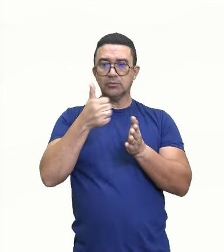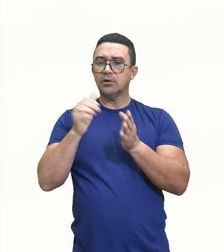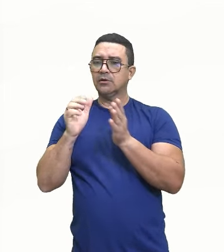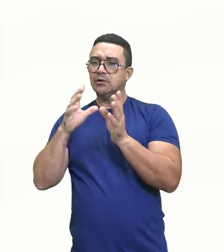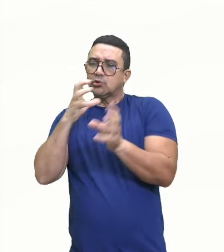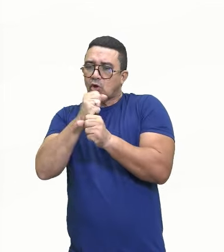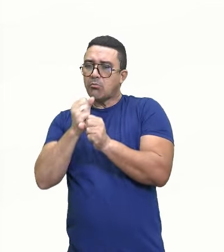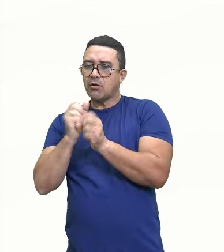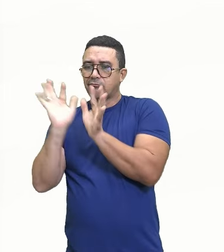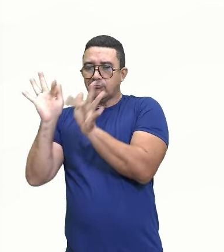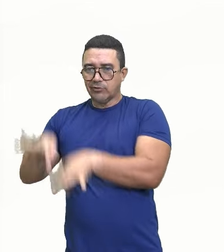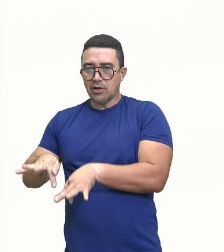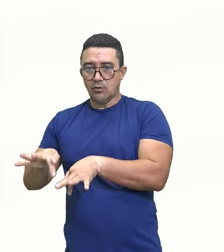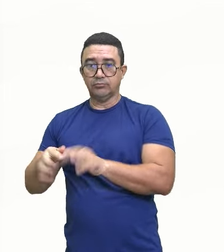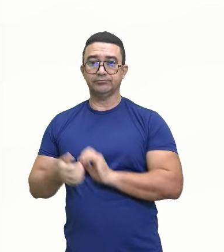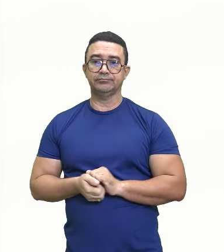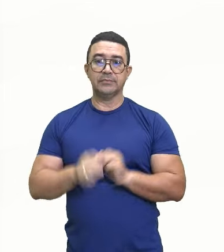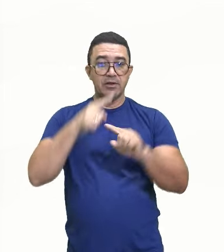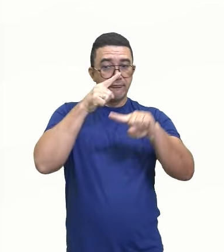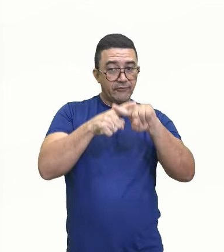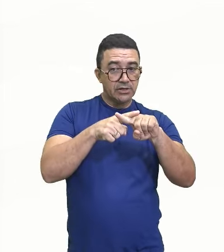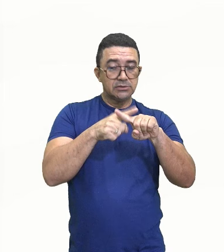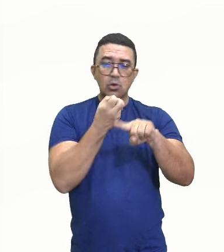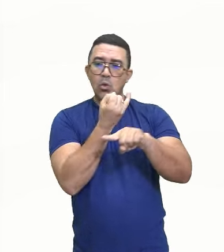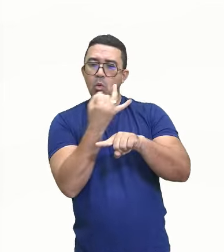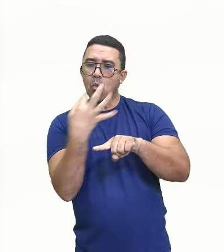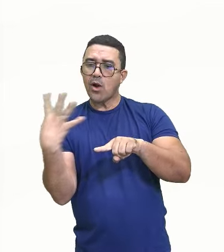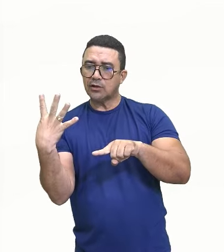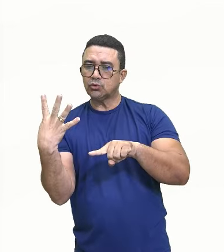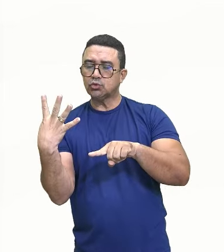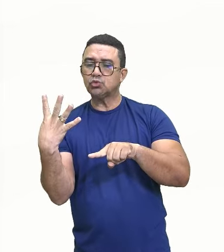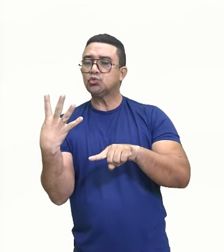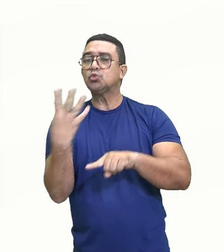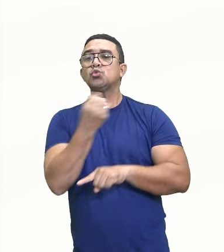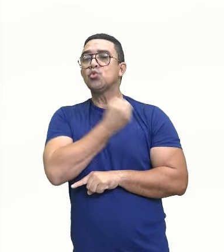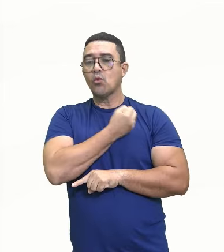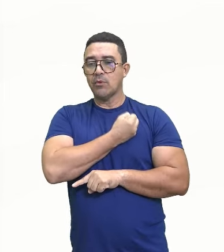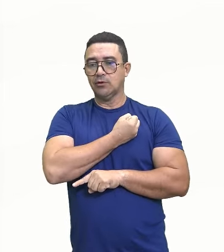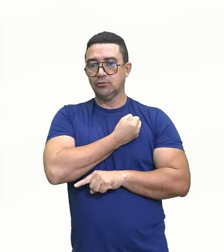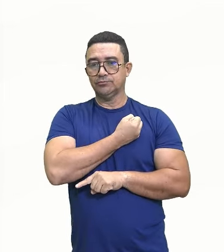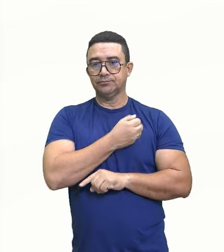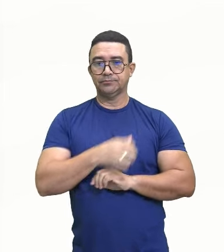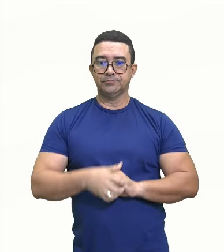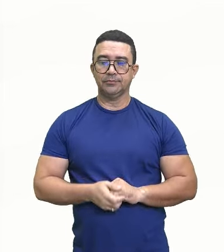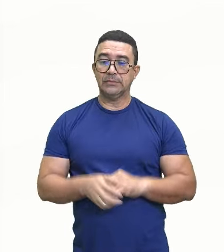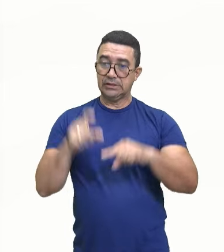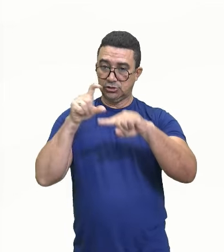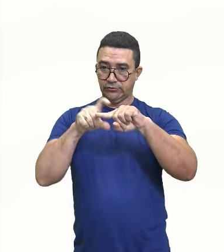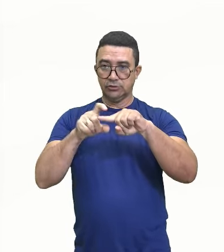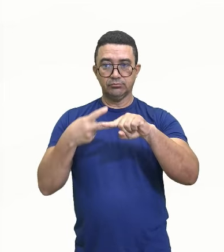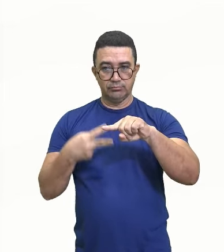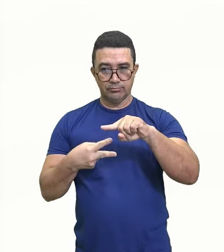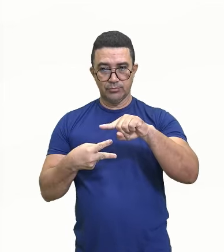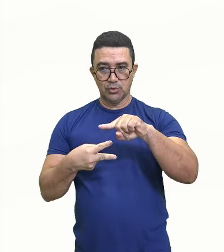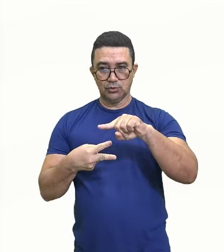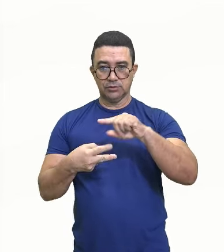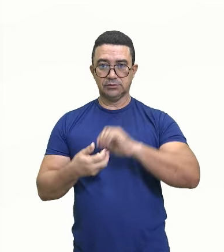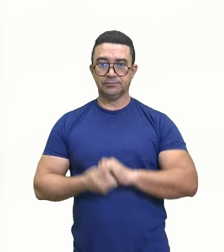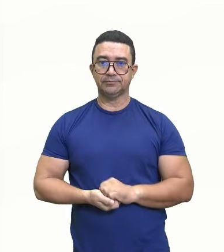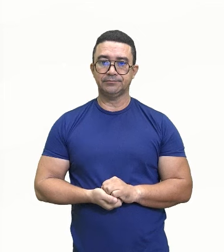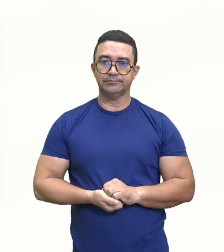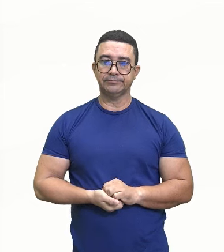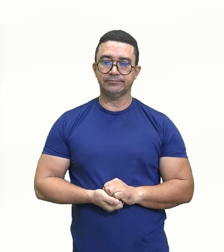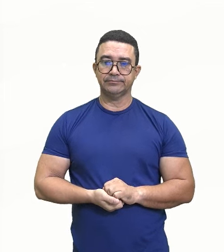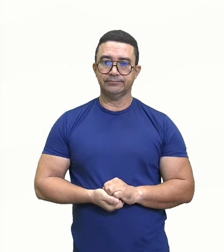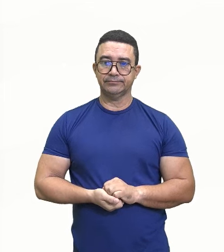termo, vezes a quantidade de termos, que é o n dividido por 2, tá? Então, aqui estão